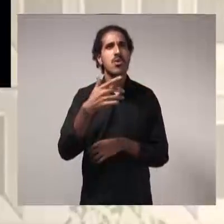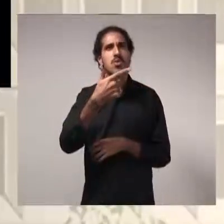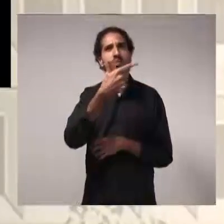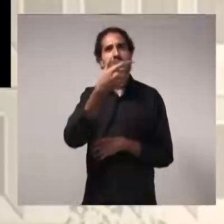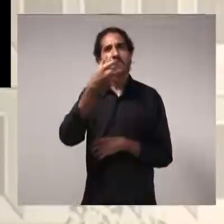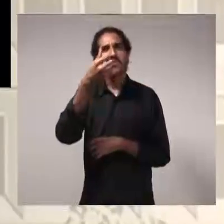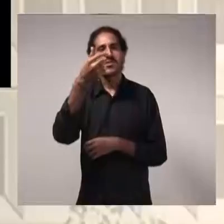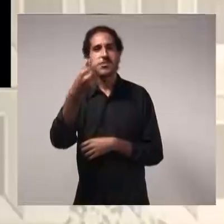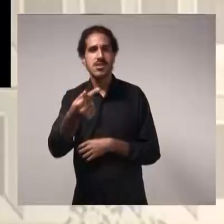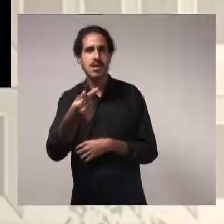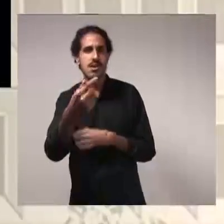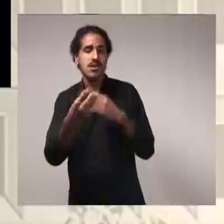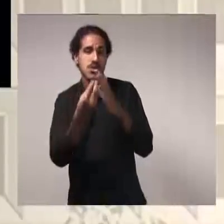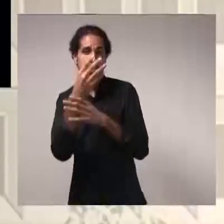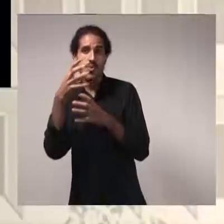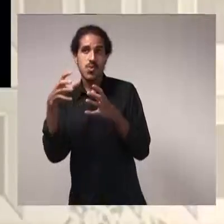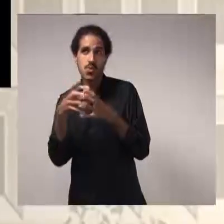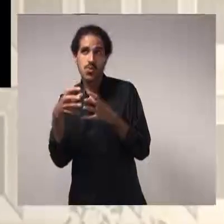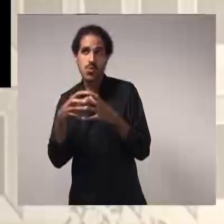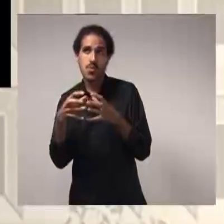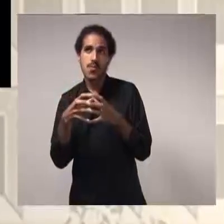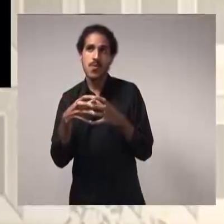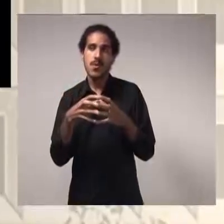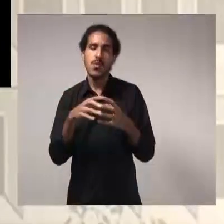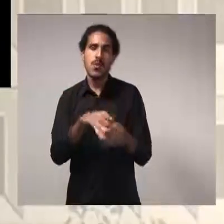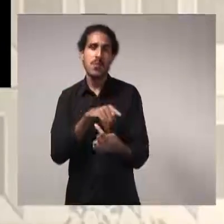2007 foi criado esse grupo, que era